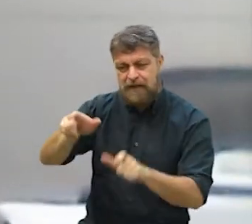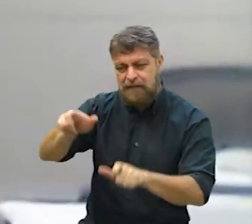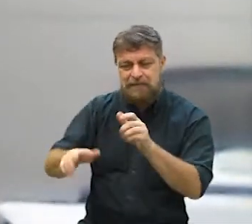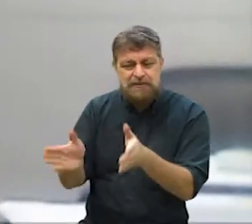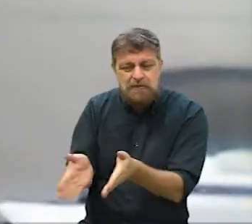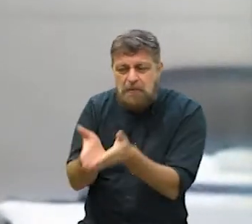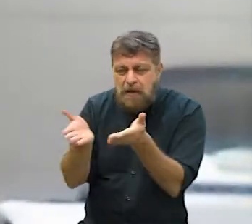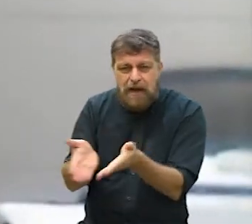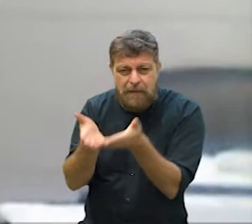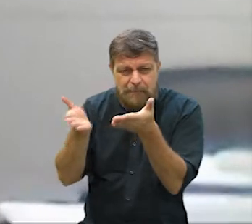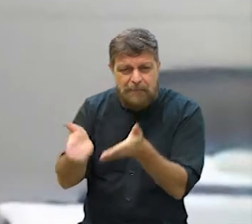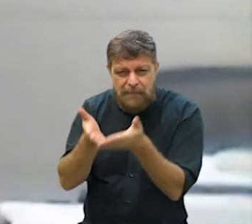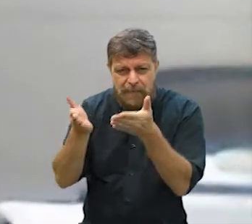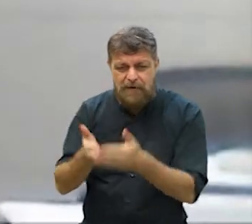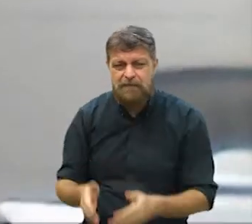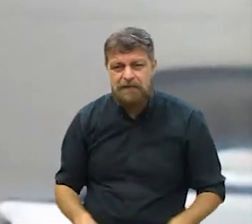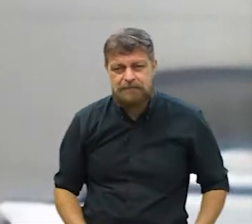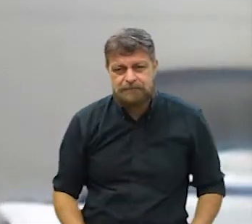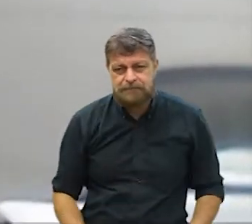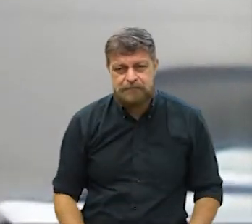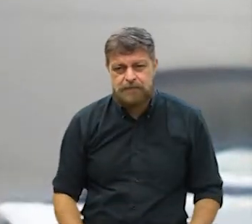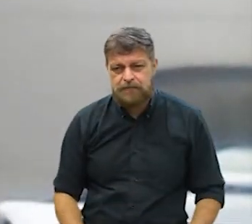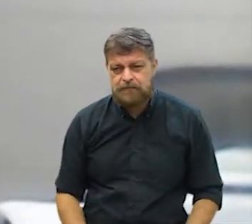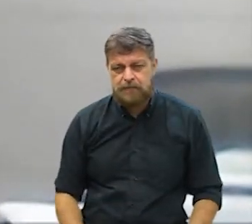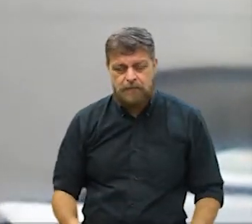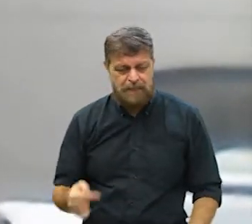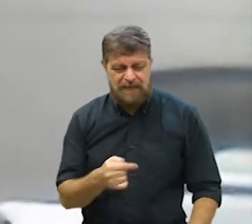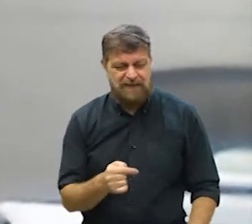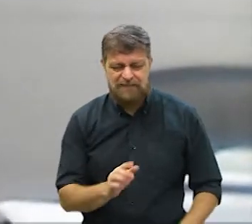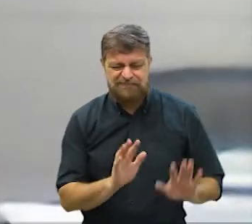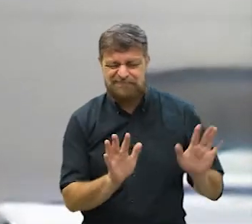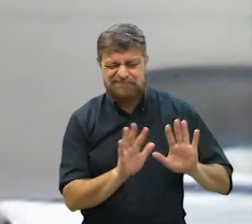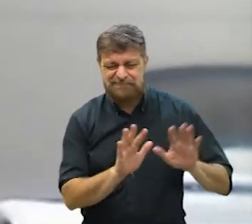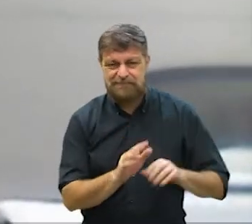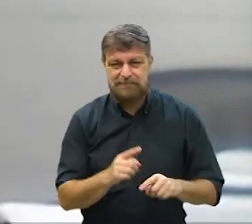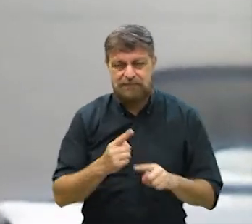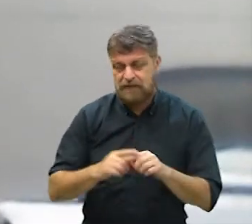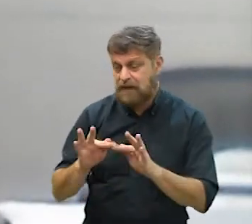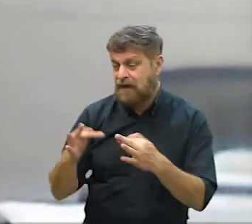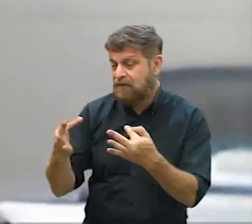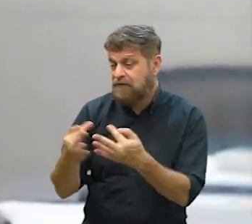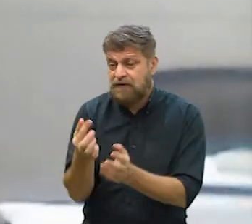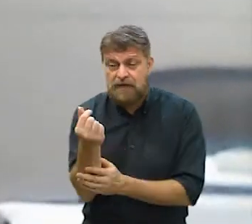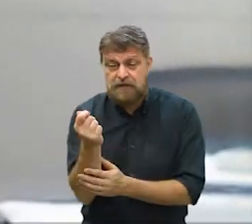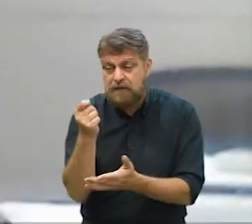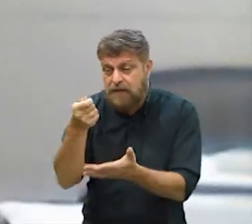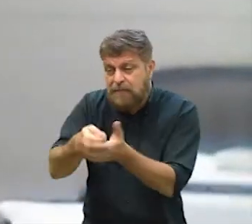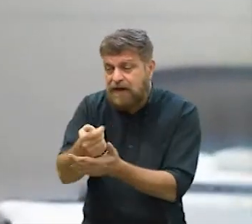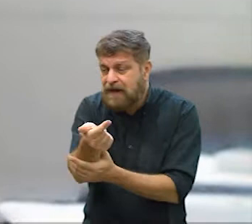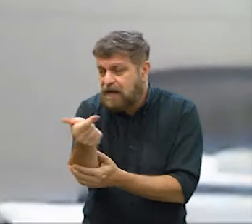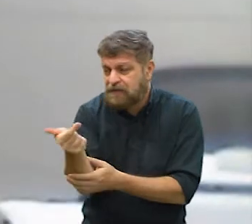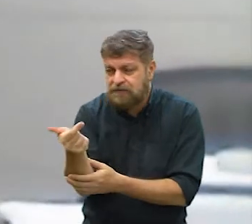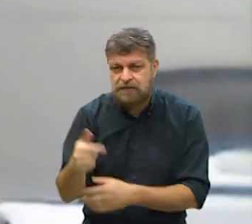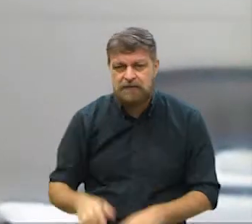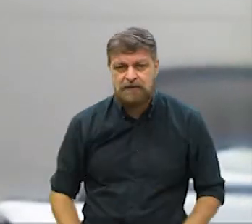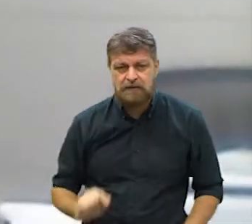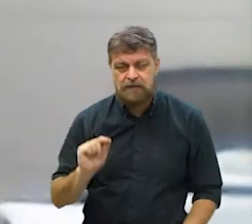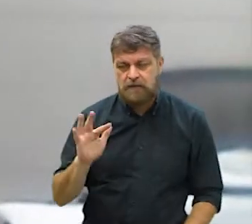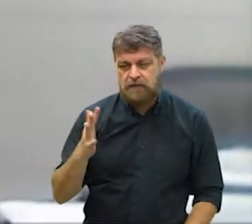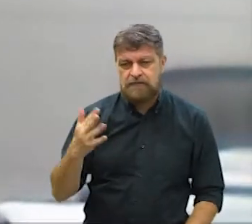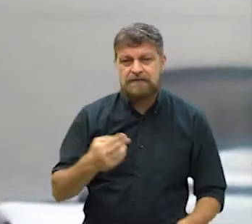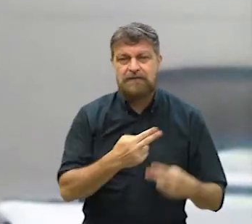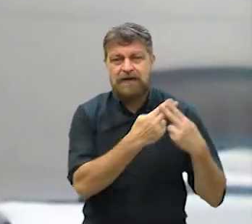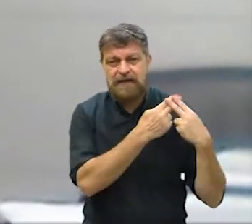né, que são muito populares, né, porque as famílias não têm renda. Então,